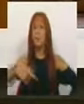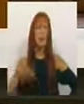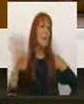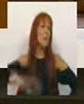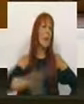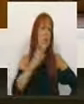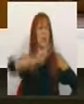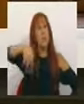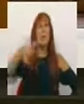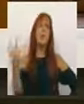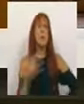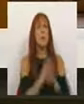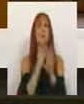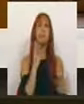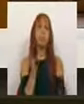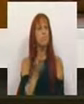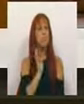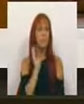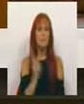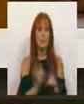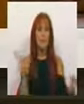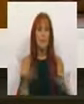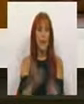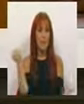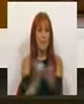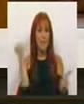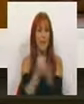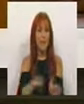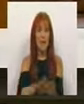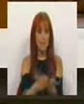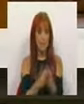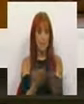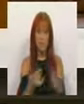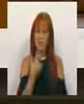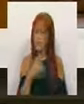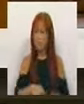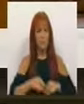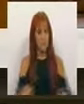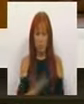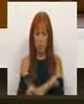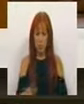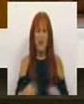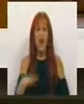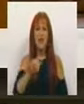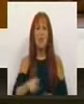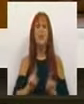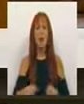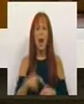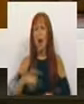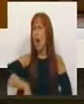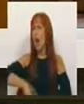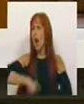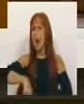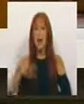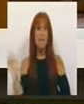mais de duas horas em fila de espera para os passaportes é inadmissível que a situação já se arrasta há